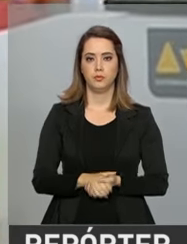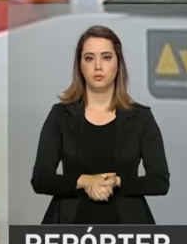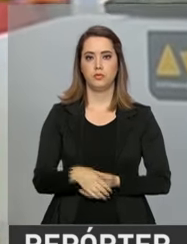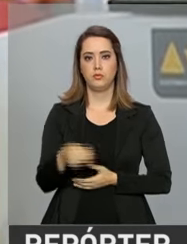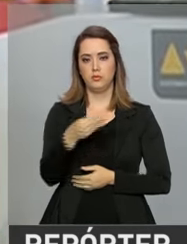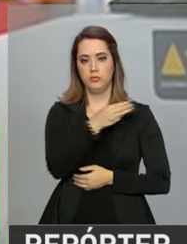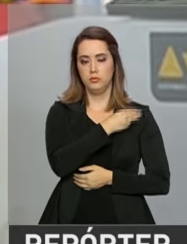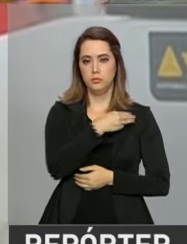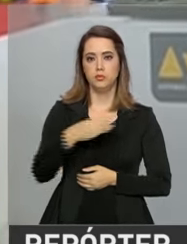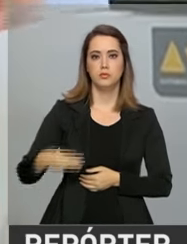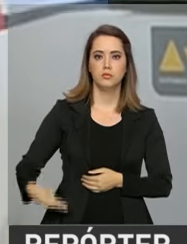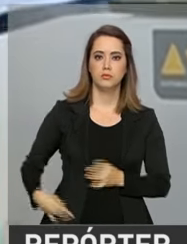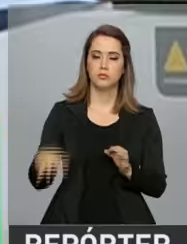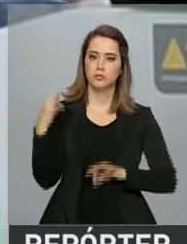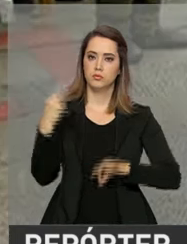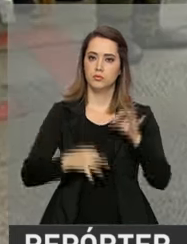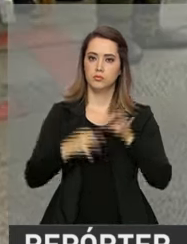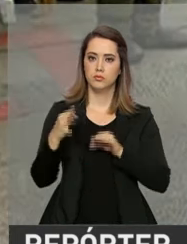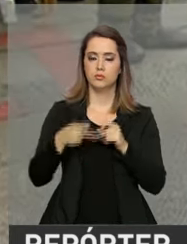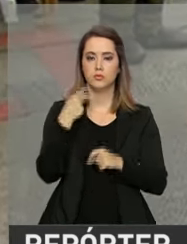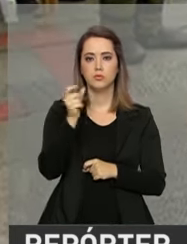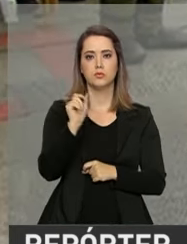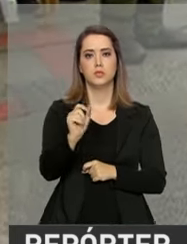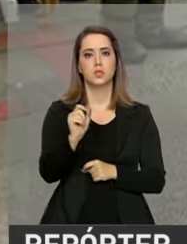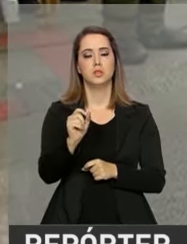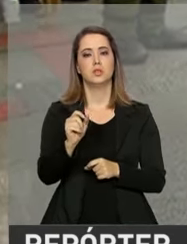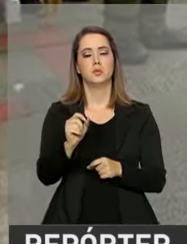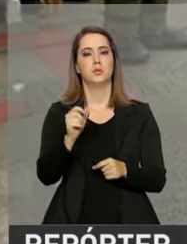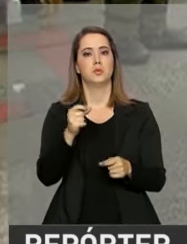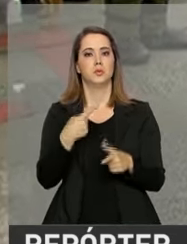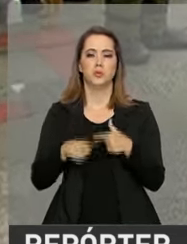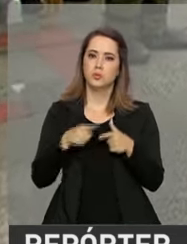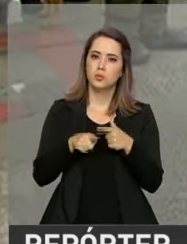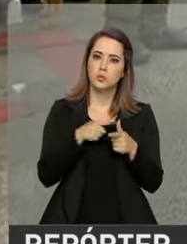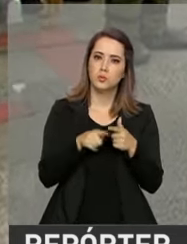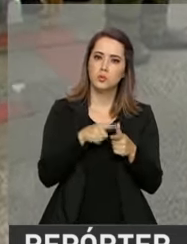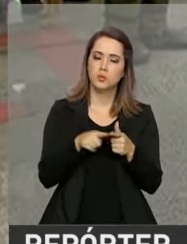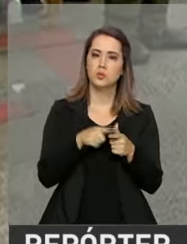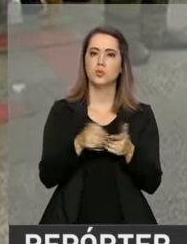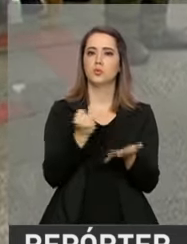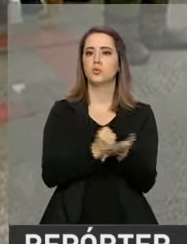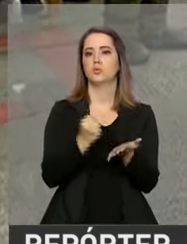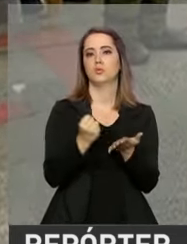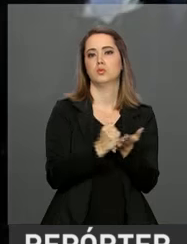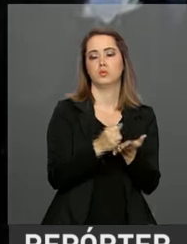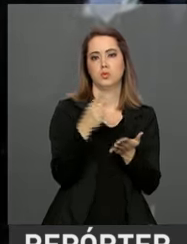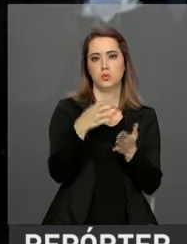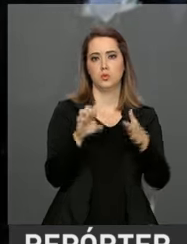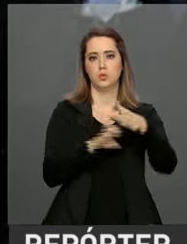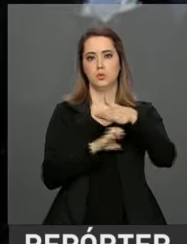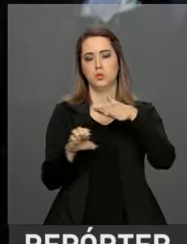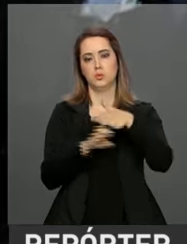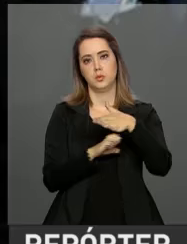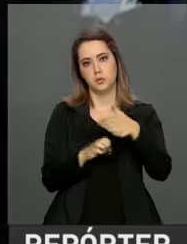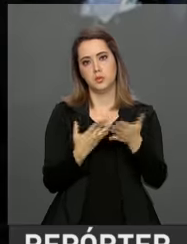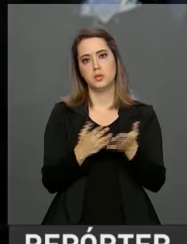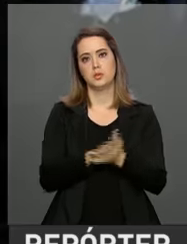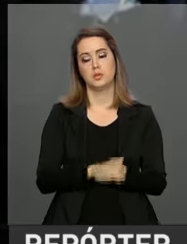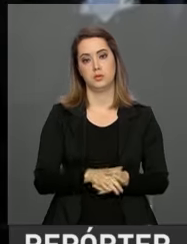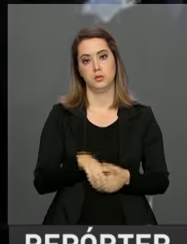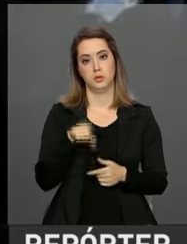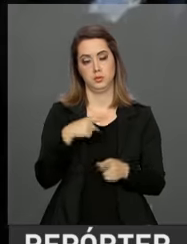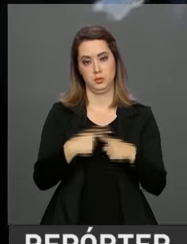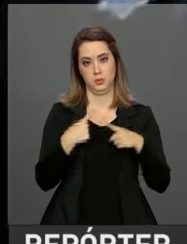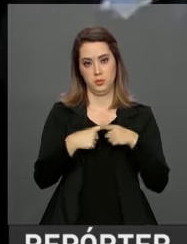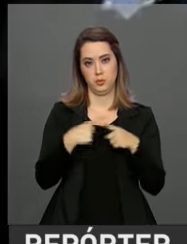falou ainda sobre a quebra de contrato de uma empresa que faria revista pessoal de torcedores durante os jogos a empresa não contratou